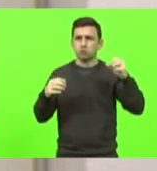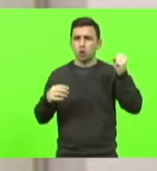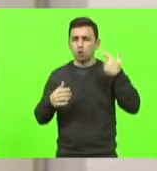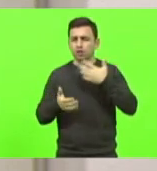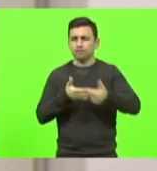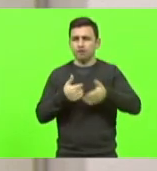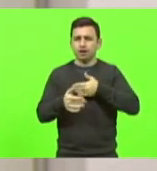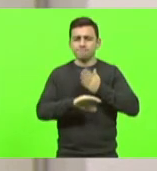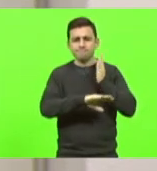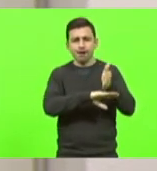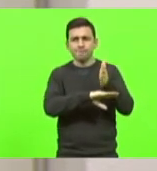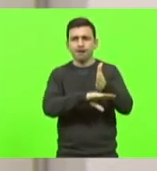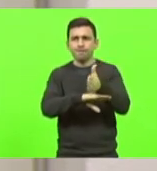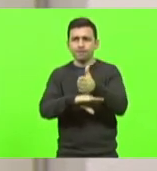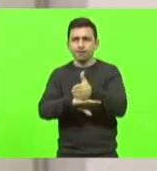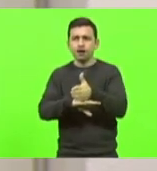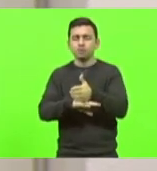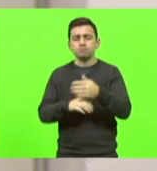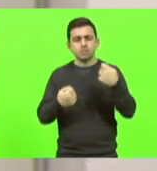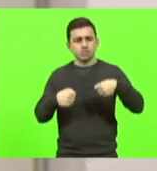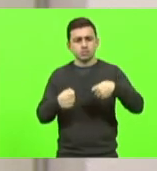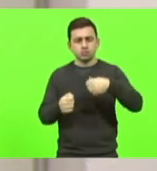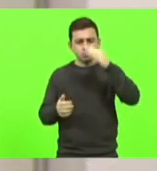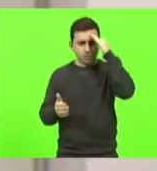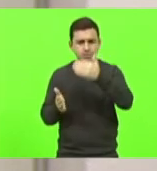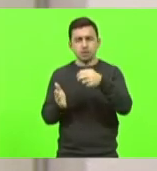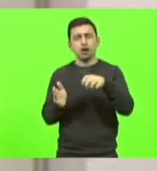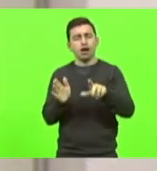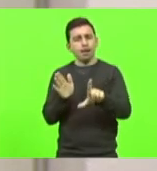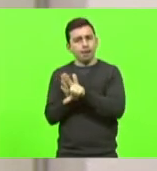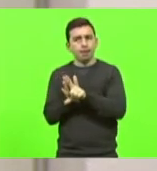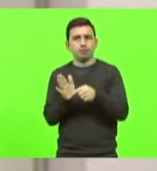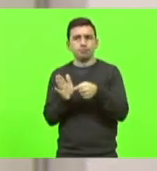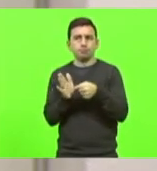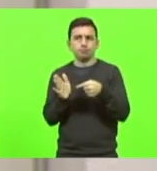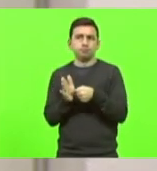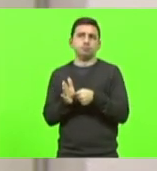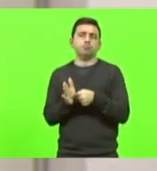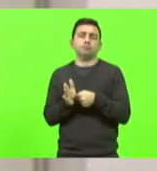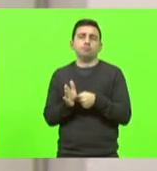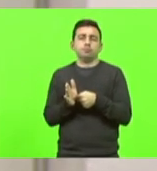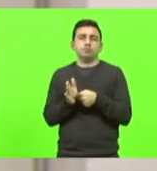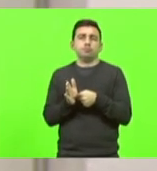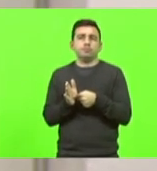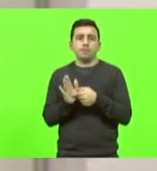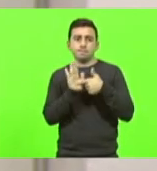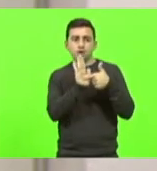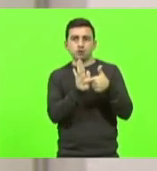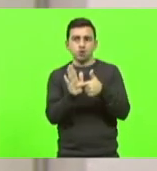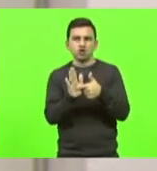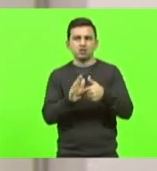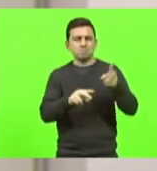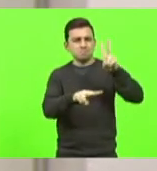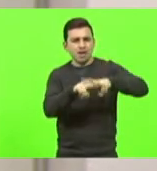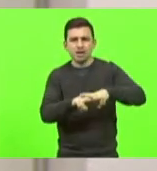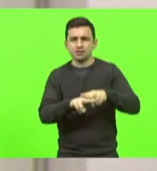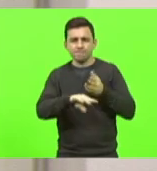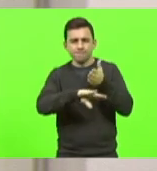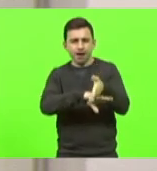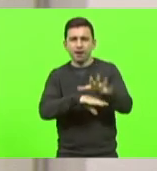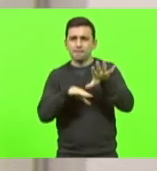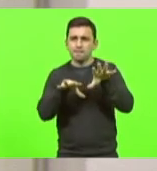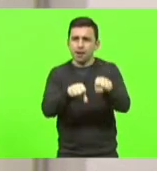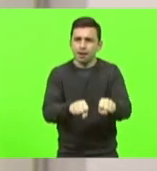debaixo de sol fazem cumprir Deputado cobalchini as leis as ordens judiciais cumprindo prisão busca e apreensão